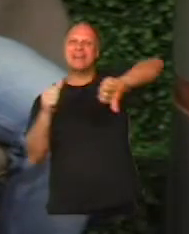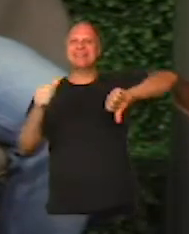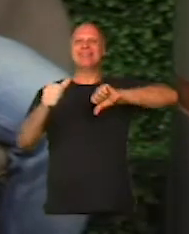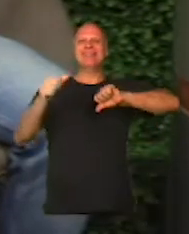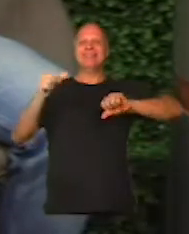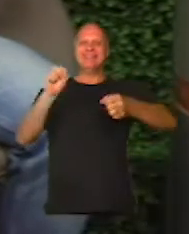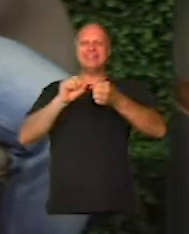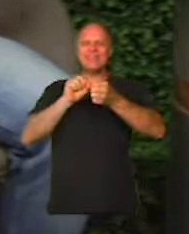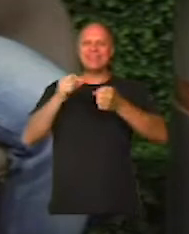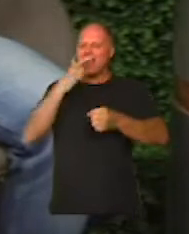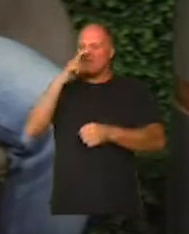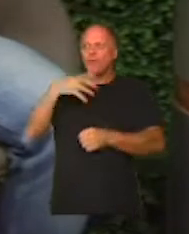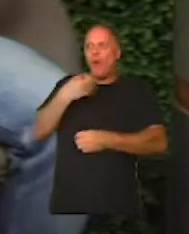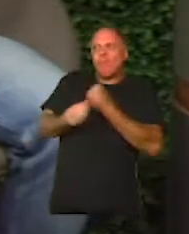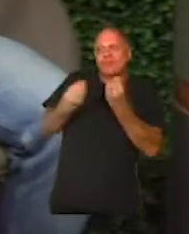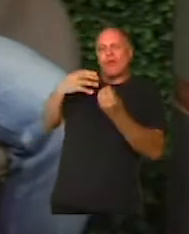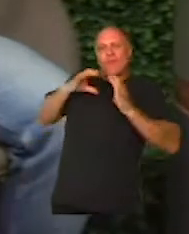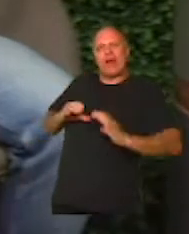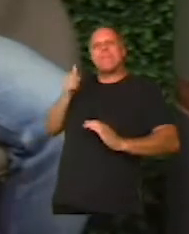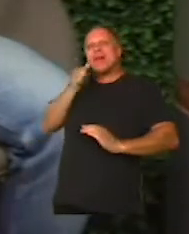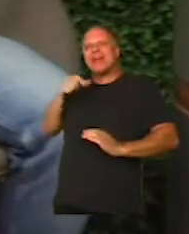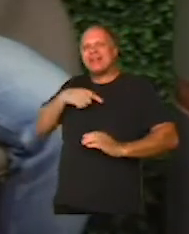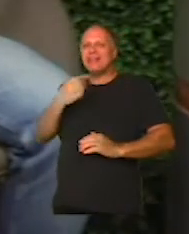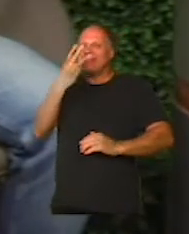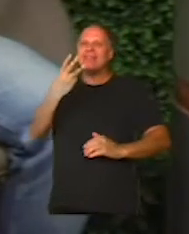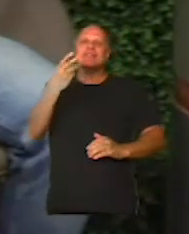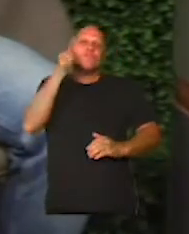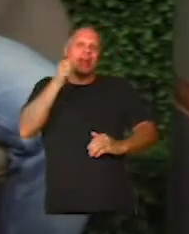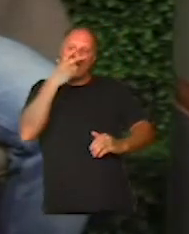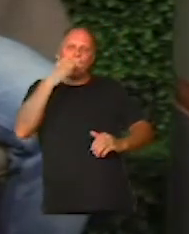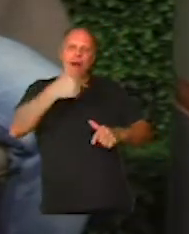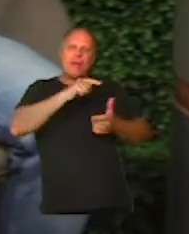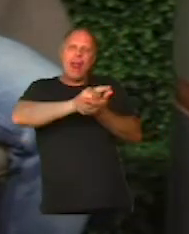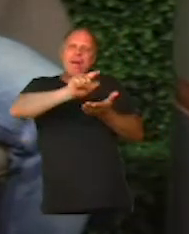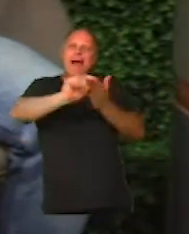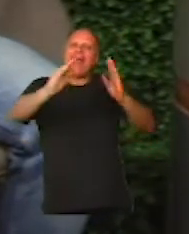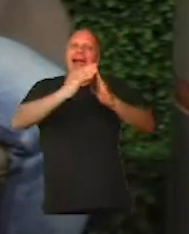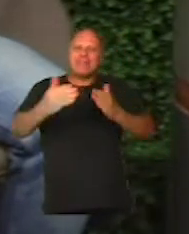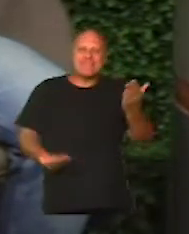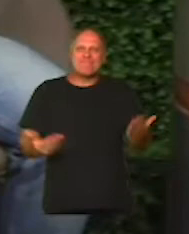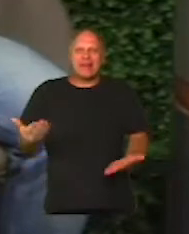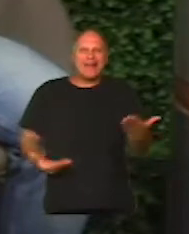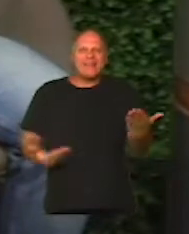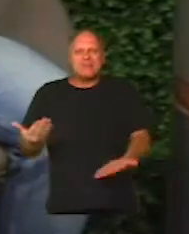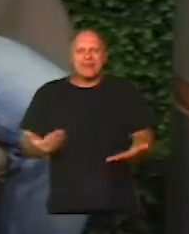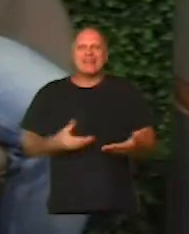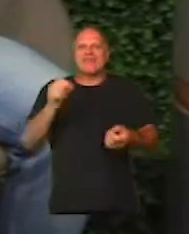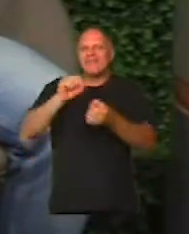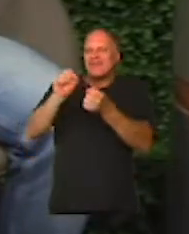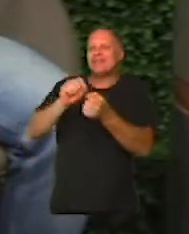fazer imitar uma mulher, né? Então são três empregadas domésticas. E entre essas três domésticas entra a Leila